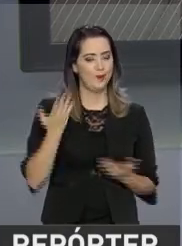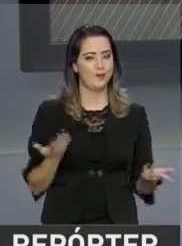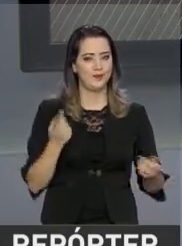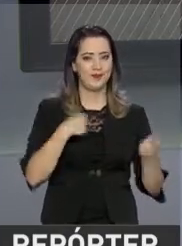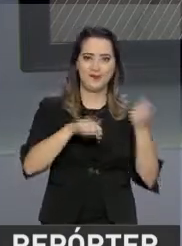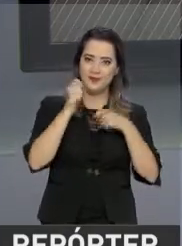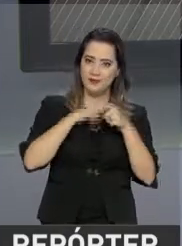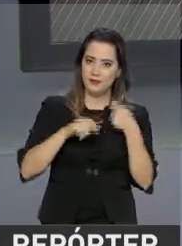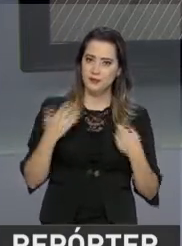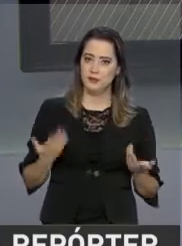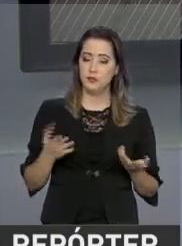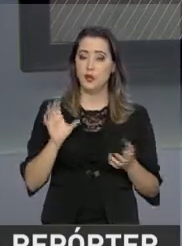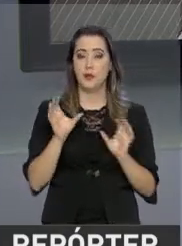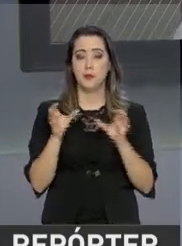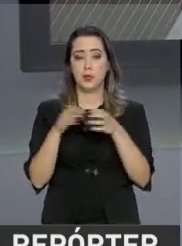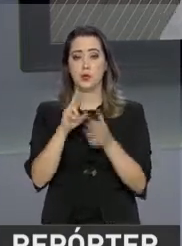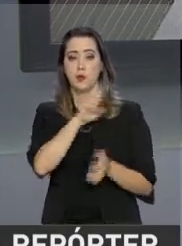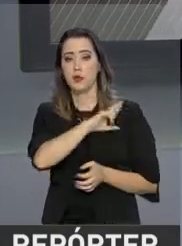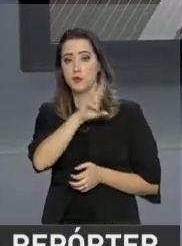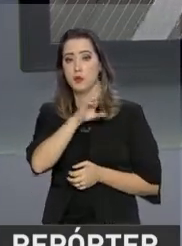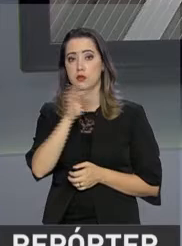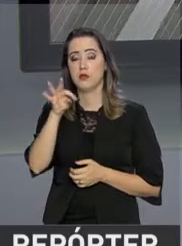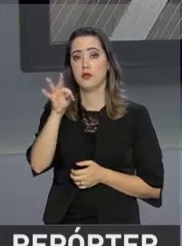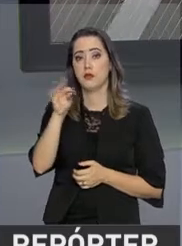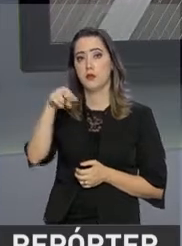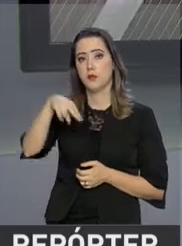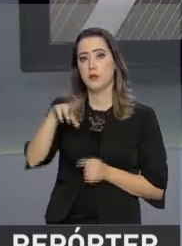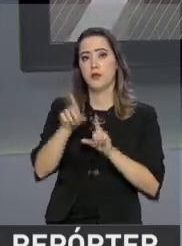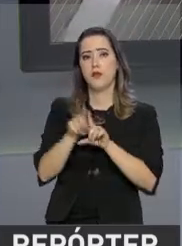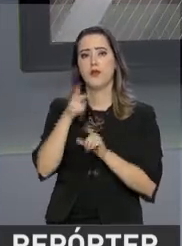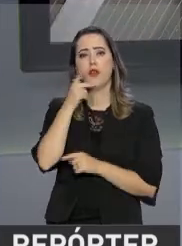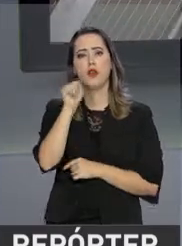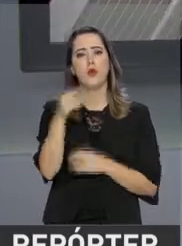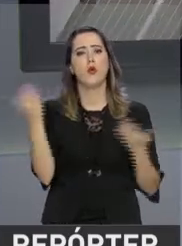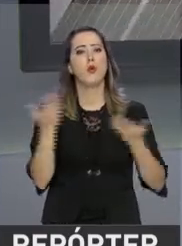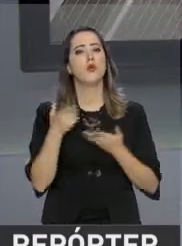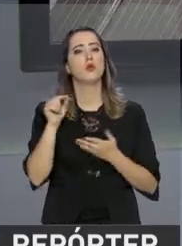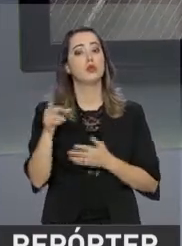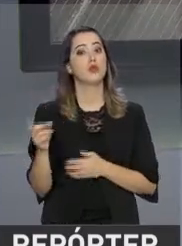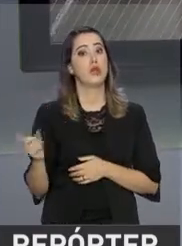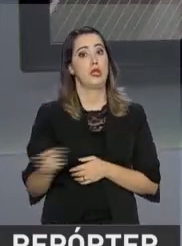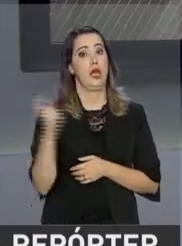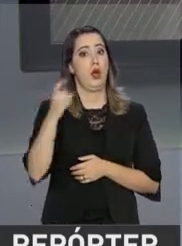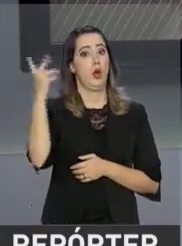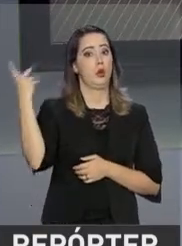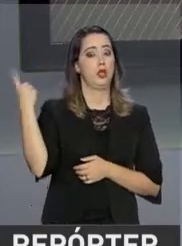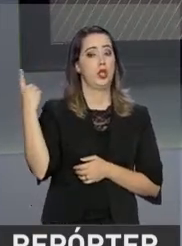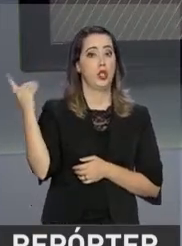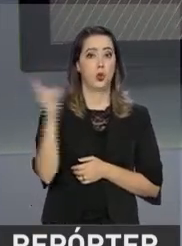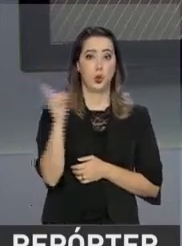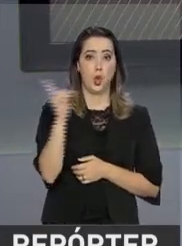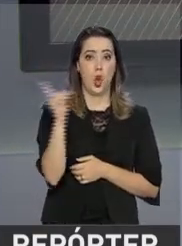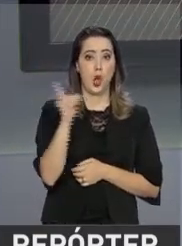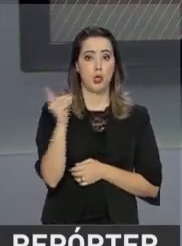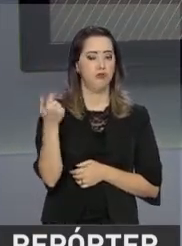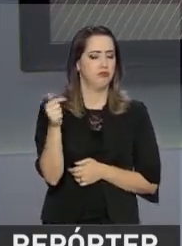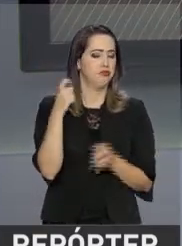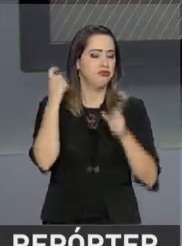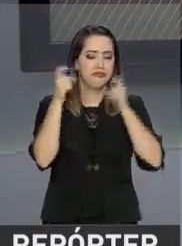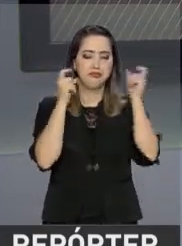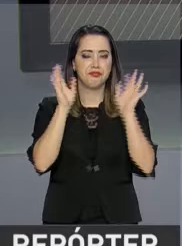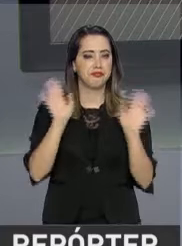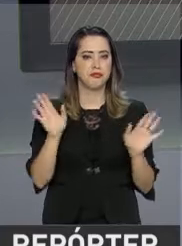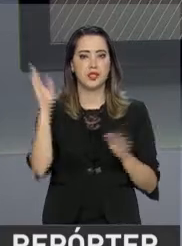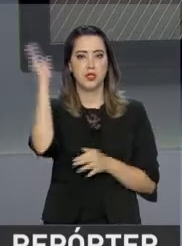é economia. O secretário do Tesouro Nacional, Mansueto de Almeida, defendeu hoje que a alta do dólar, por enquanto, não preocupa o